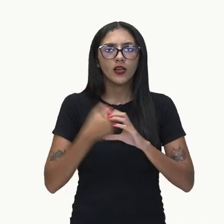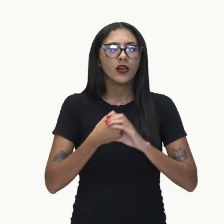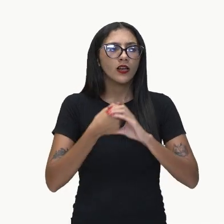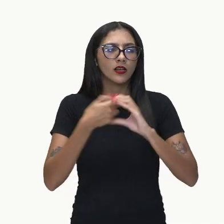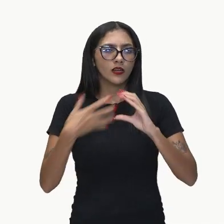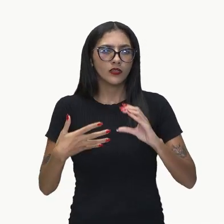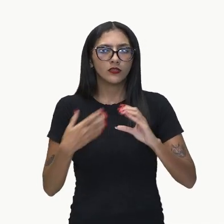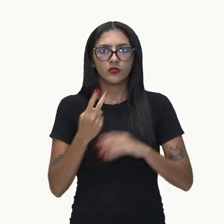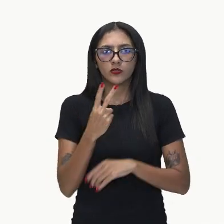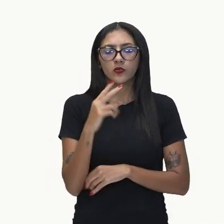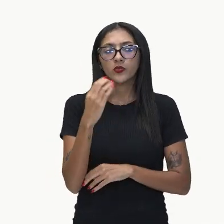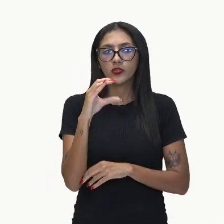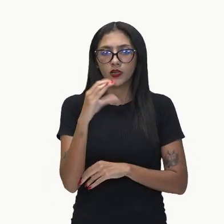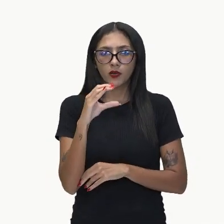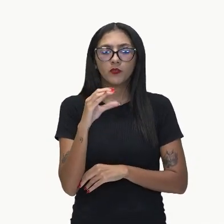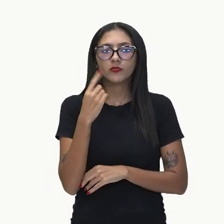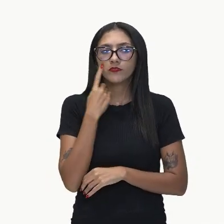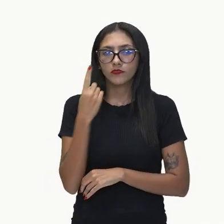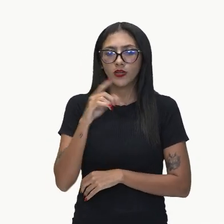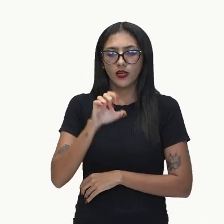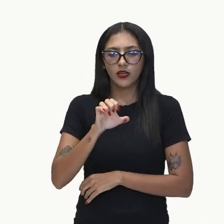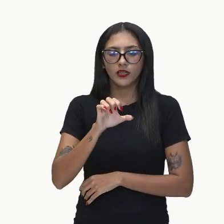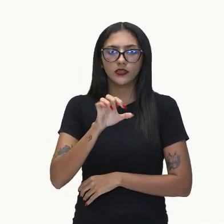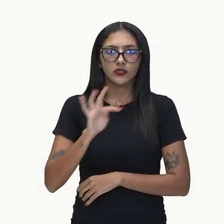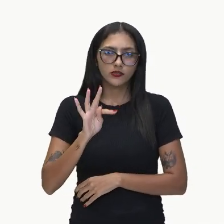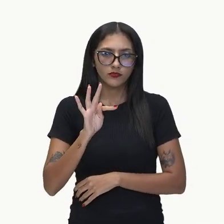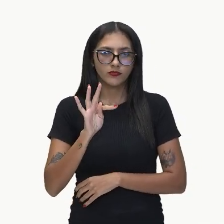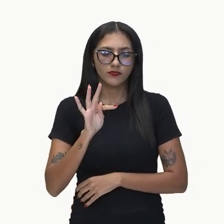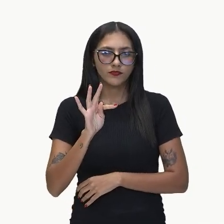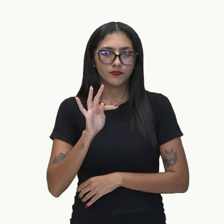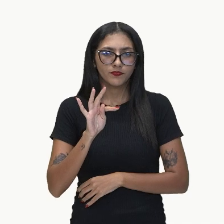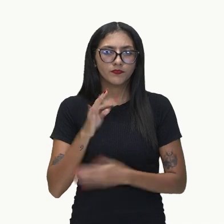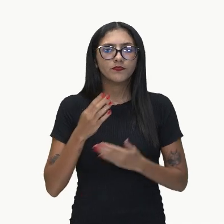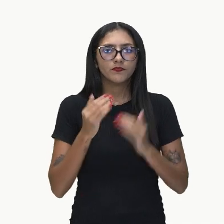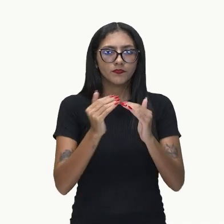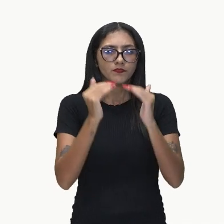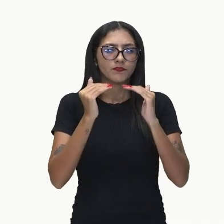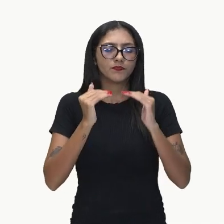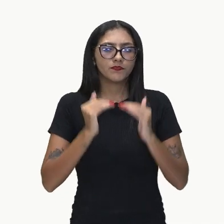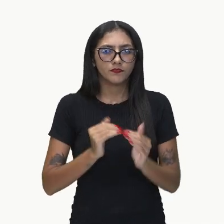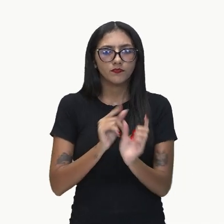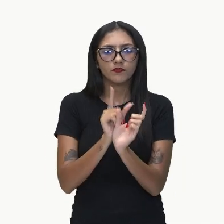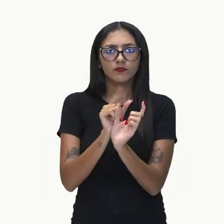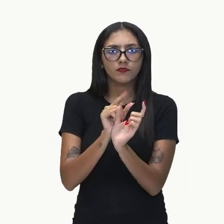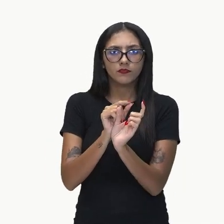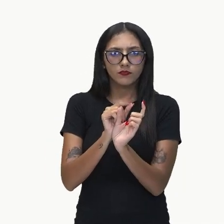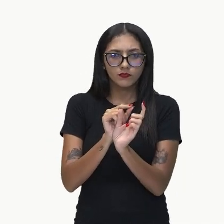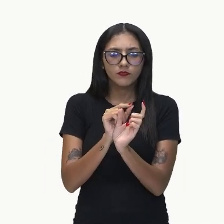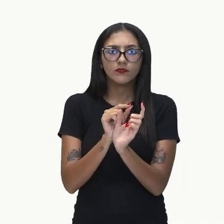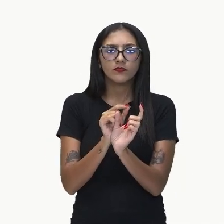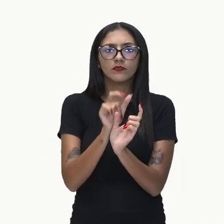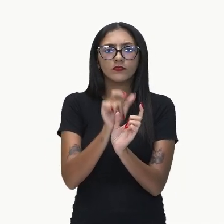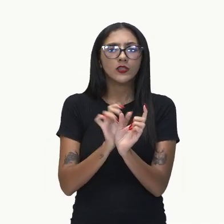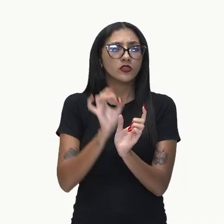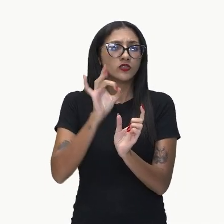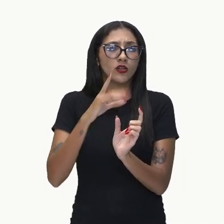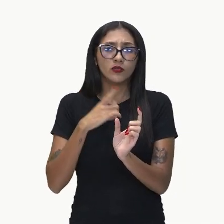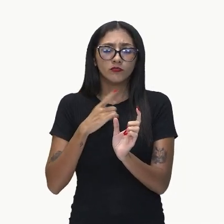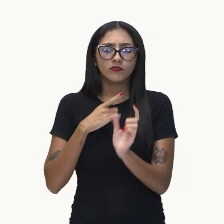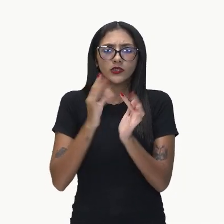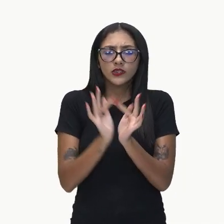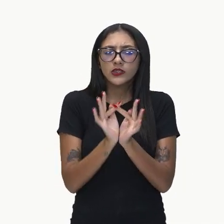dois carbonos o prefixo é et. Então, tá aqui. Infixo só tem ligação simples entre